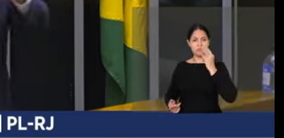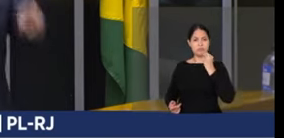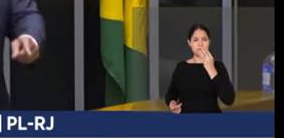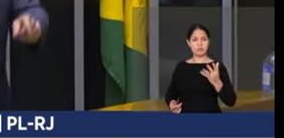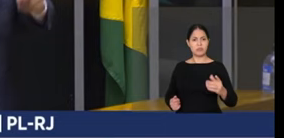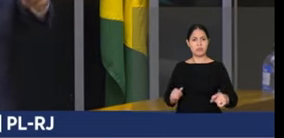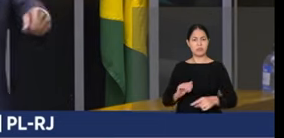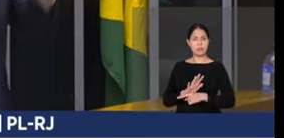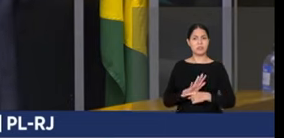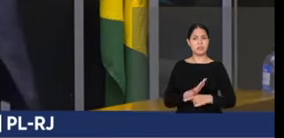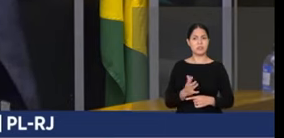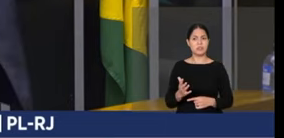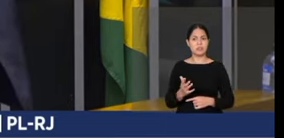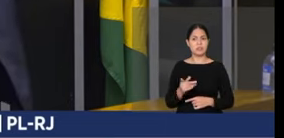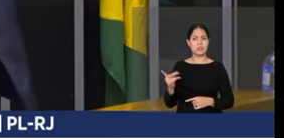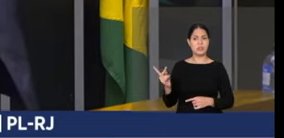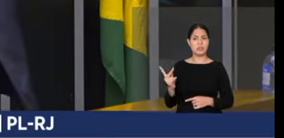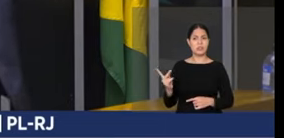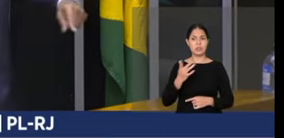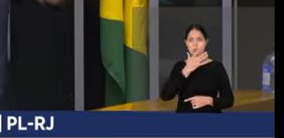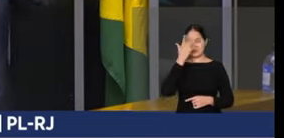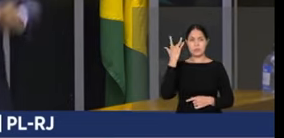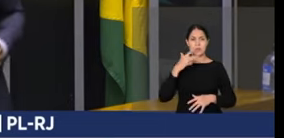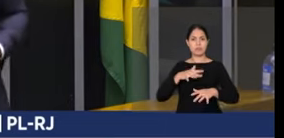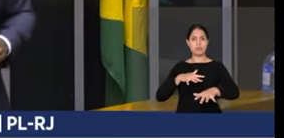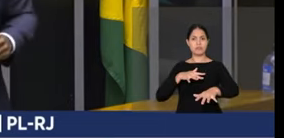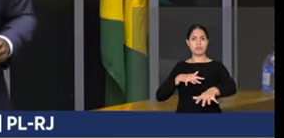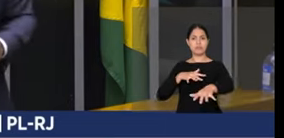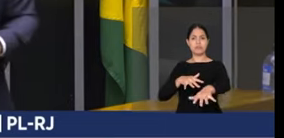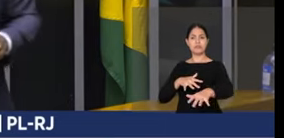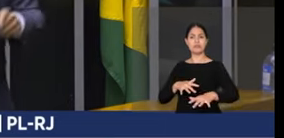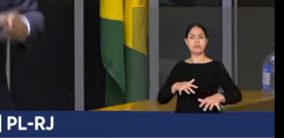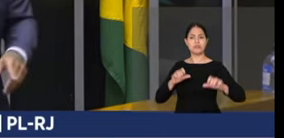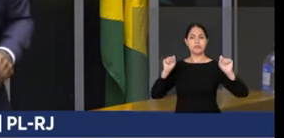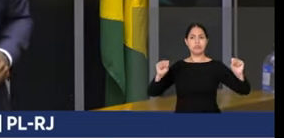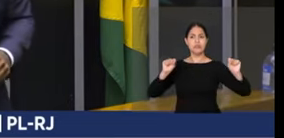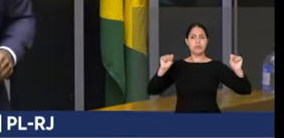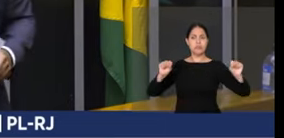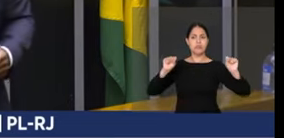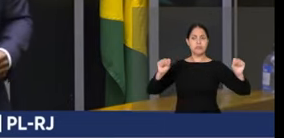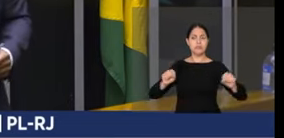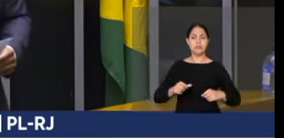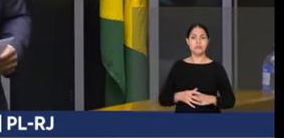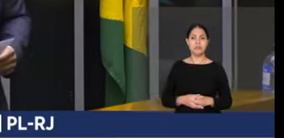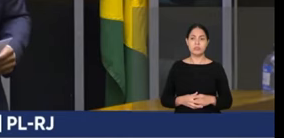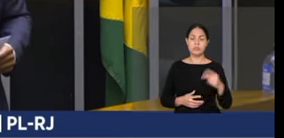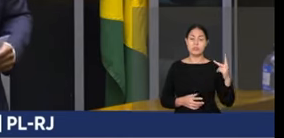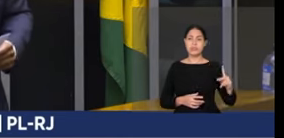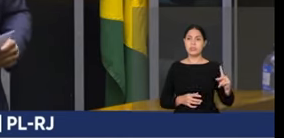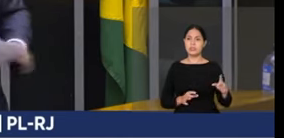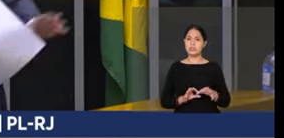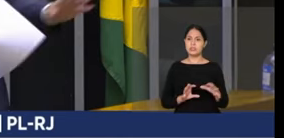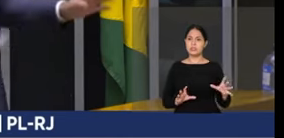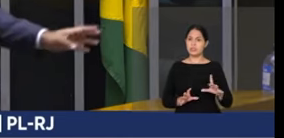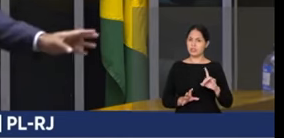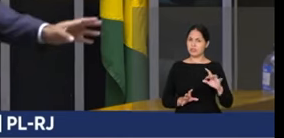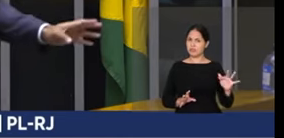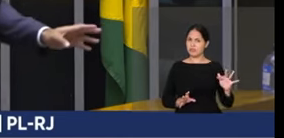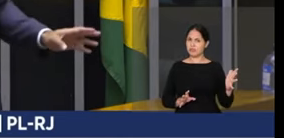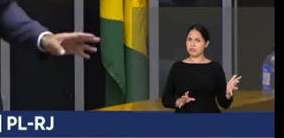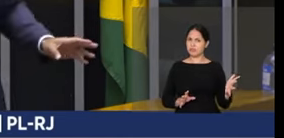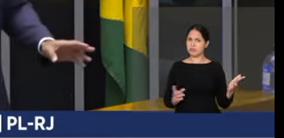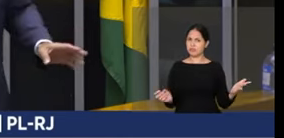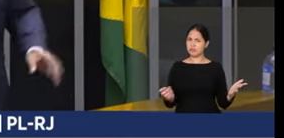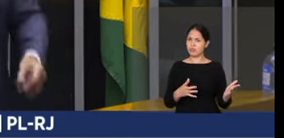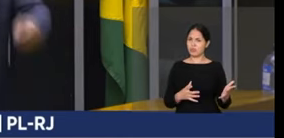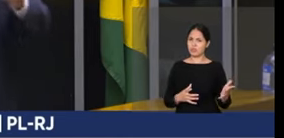que ele pudesse estar delegando quem seria o novo DG da Polícia Federal. E a Constituição,